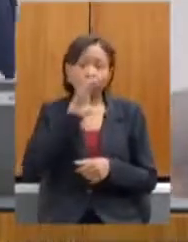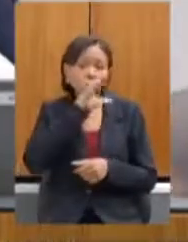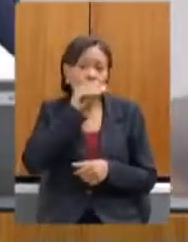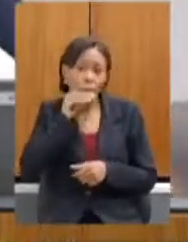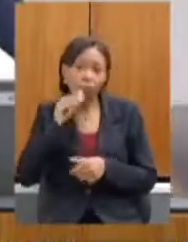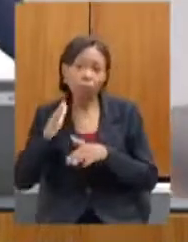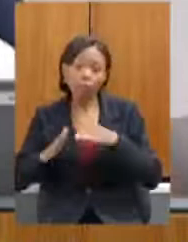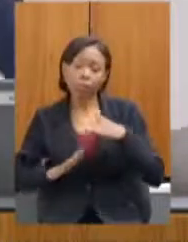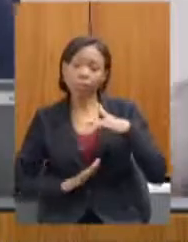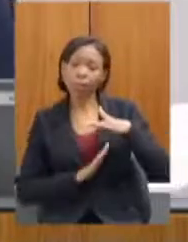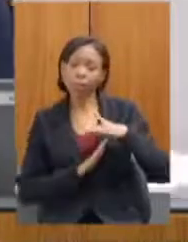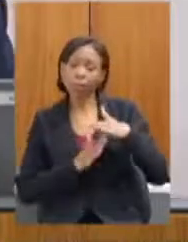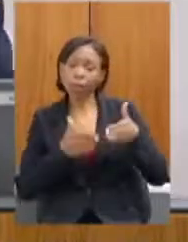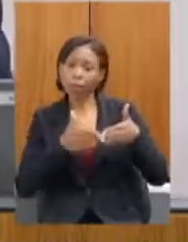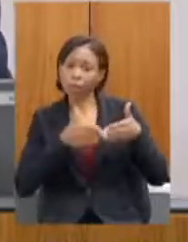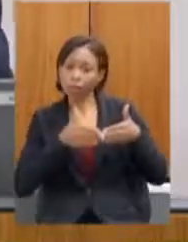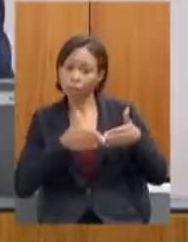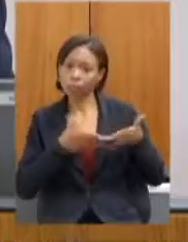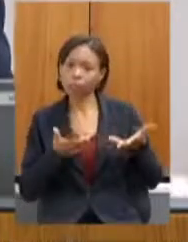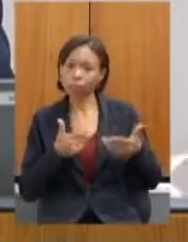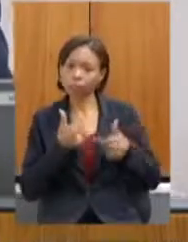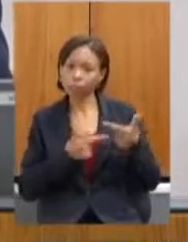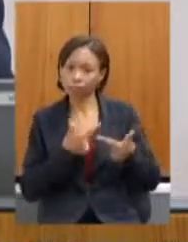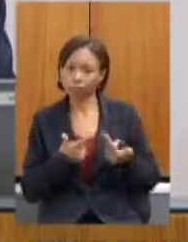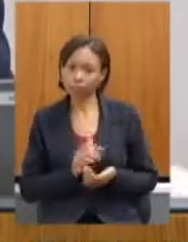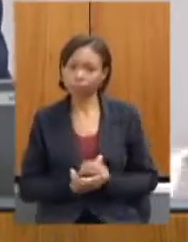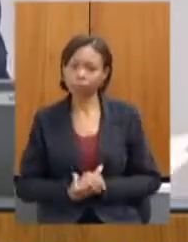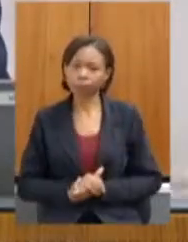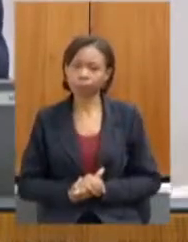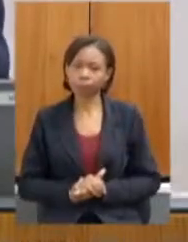Oi tudo bem Me manda um